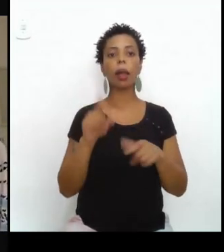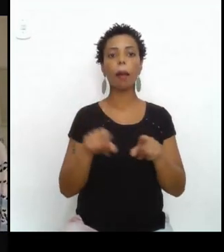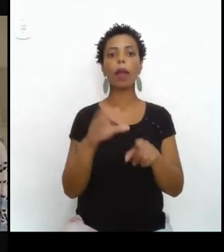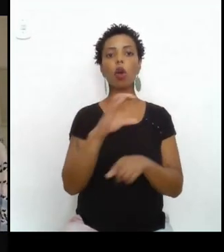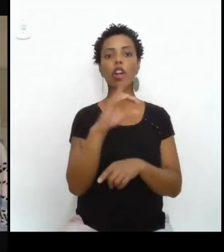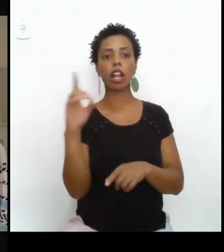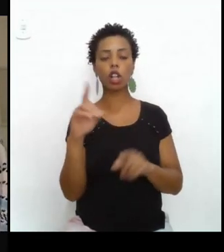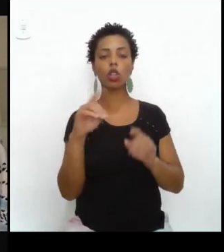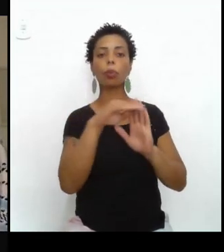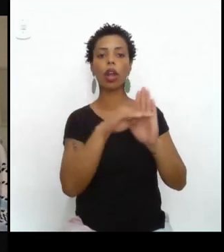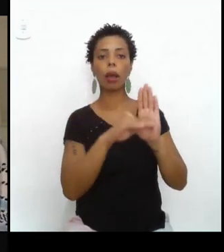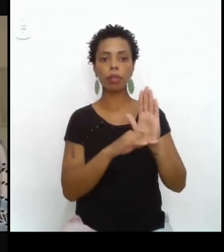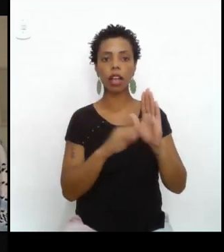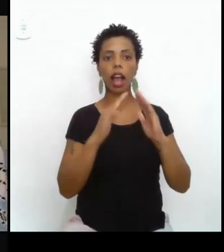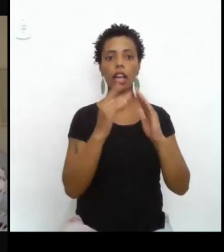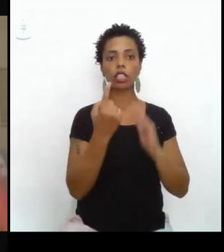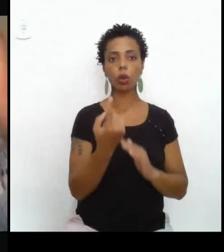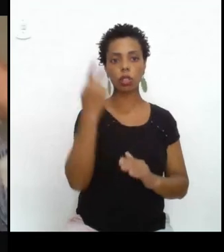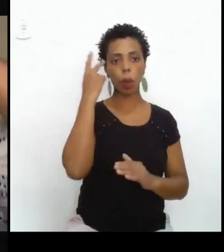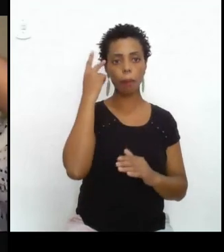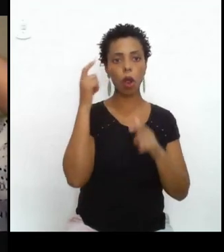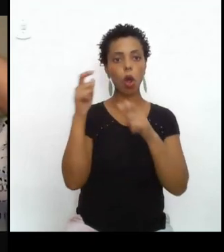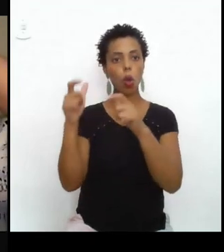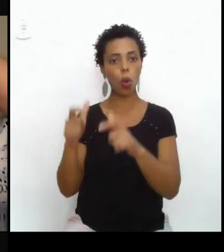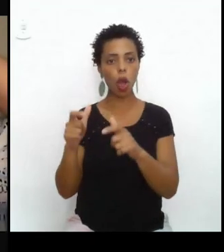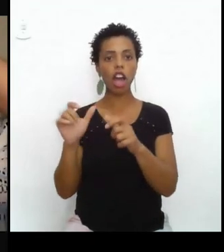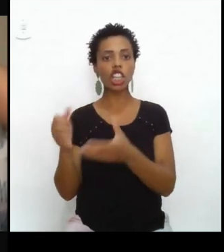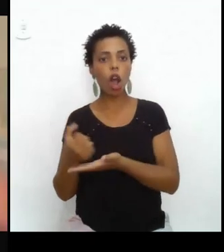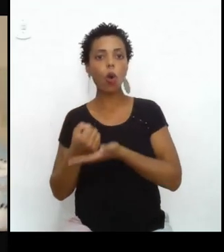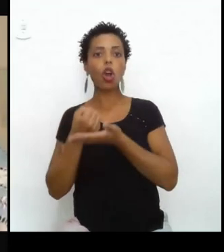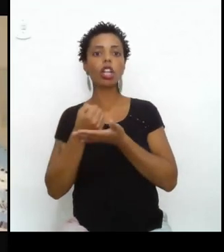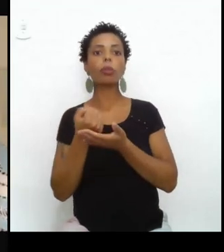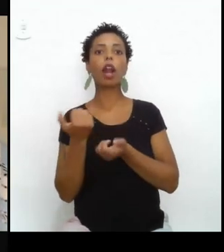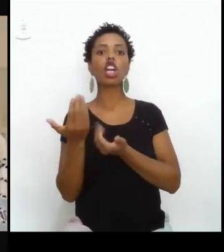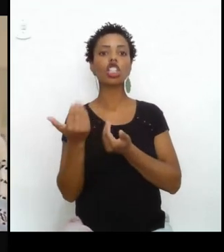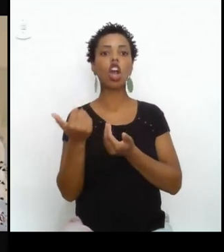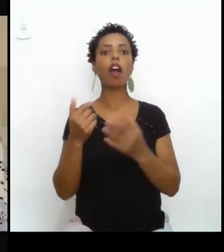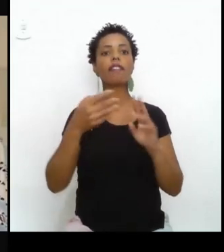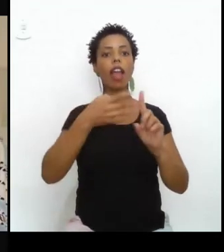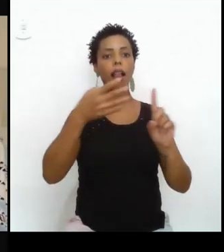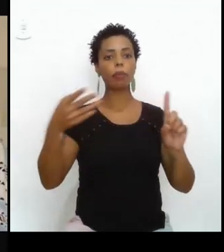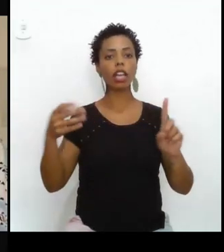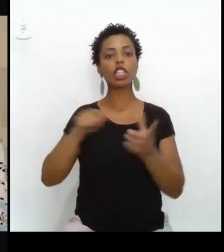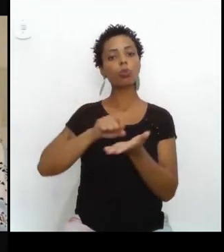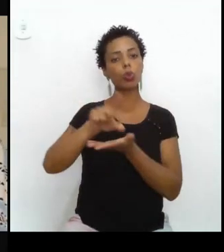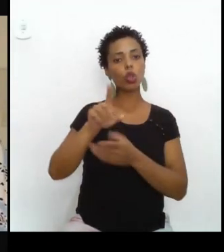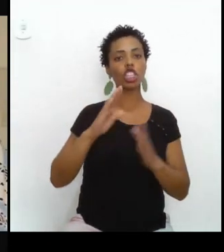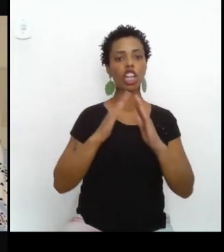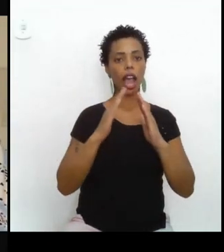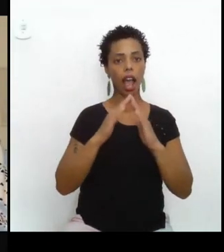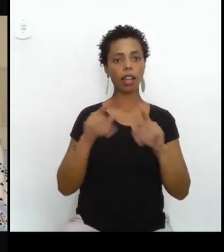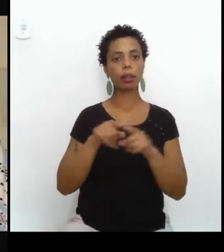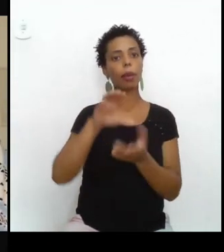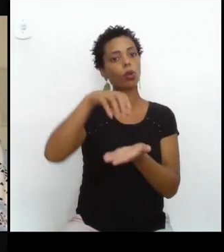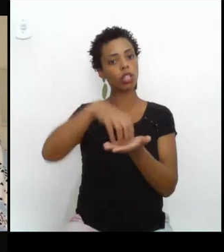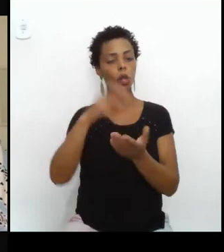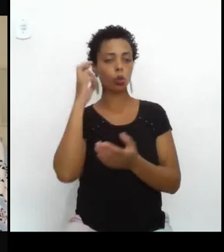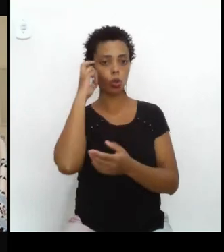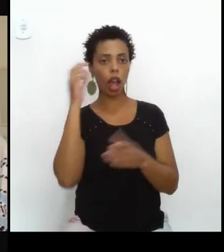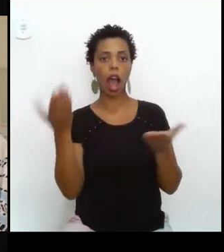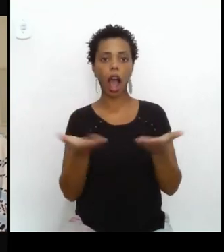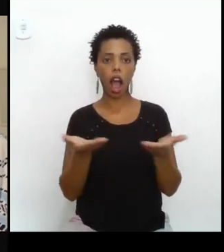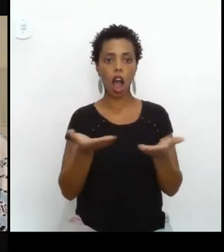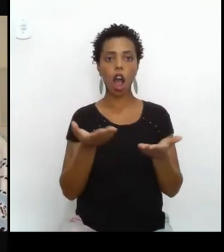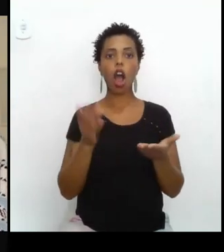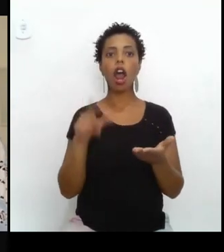Paulo no espaço de acolhida para jovens LGBT expulsos de casa e um centro cultural atualmente é educador e artista no